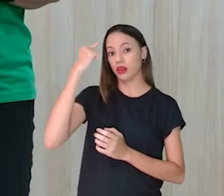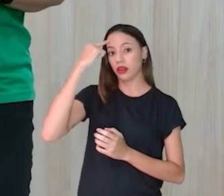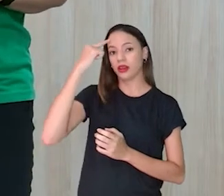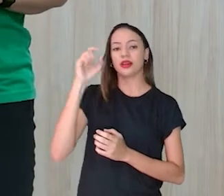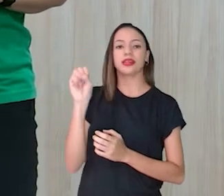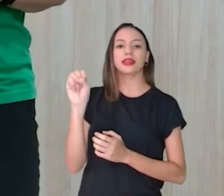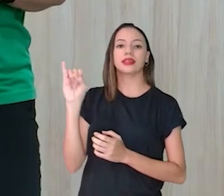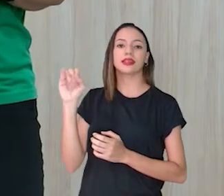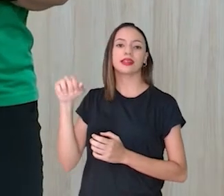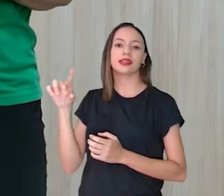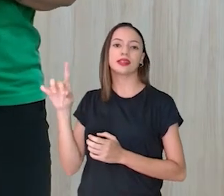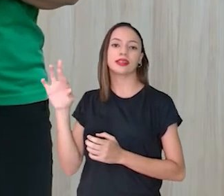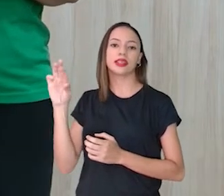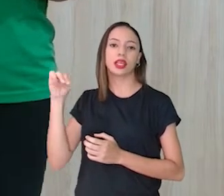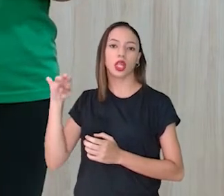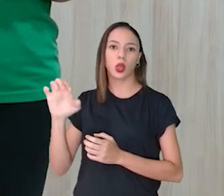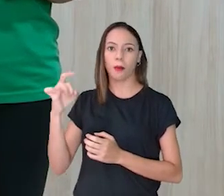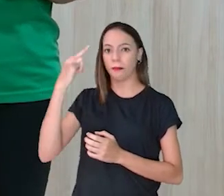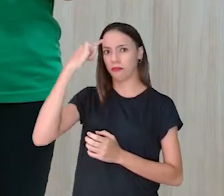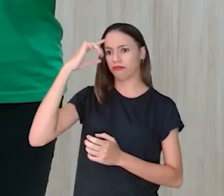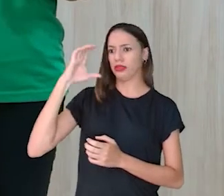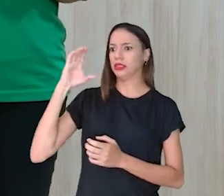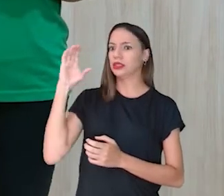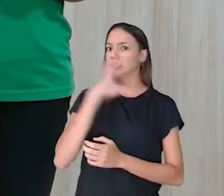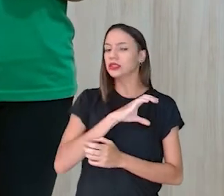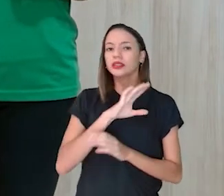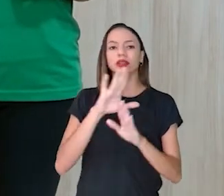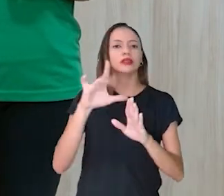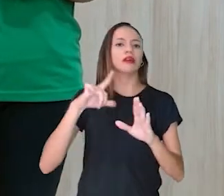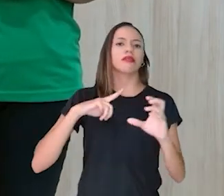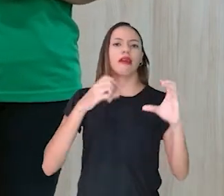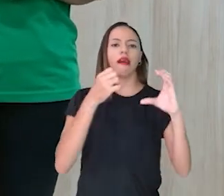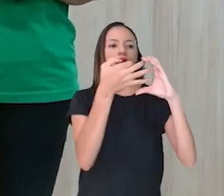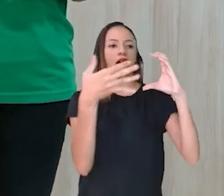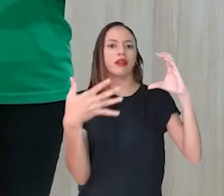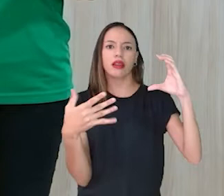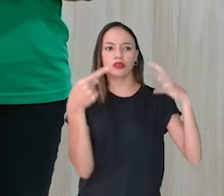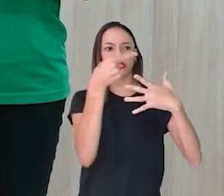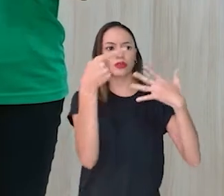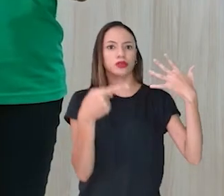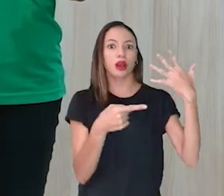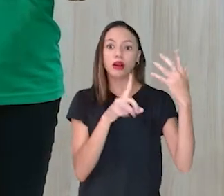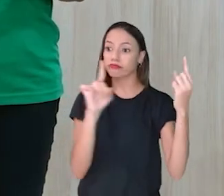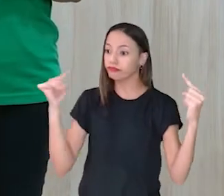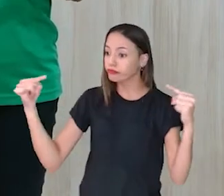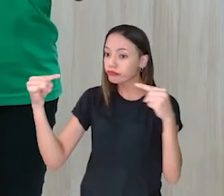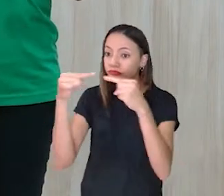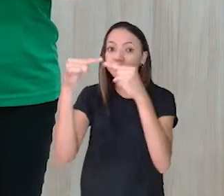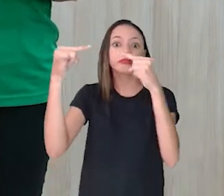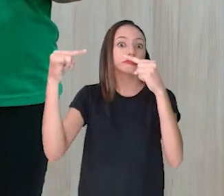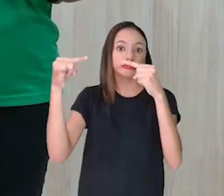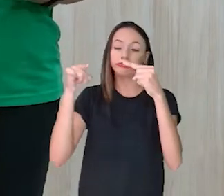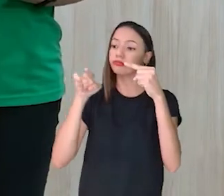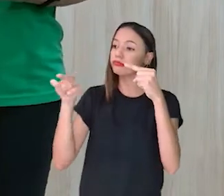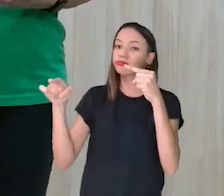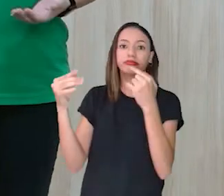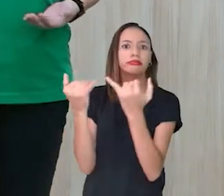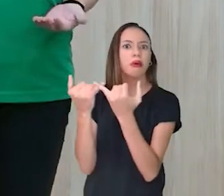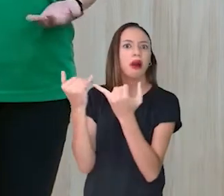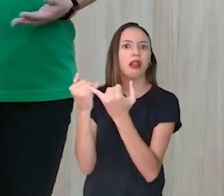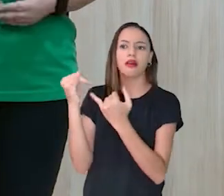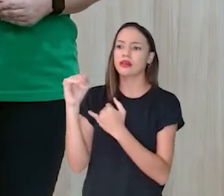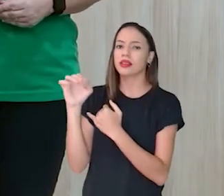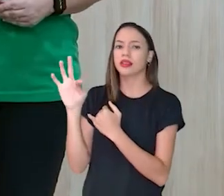síndrome do pensamento acelerado as mesmas características, algumas características semelhantes